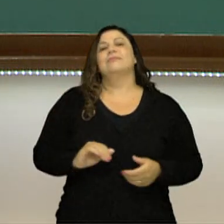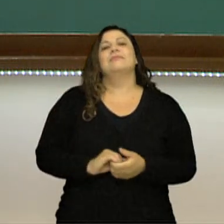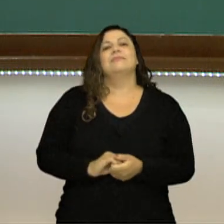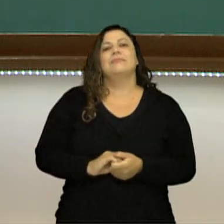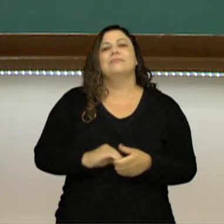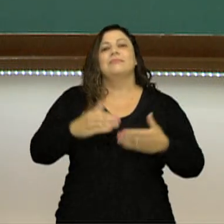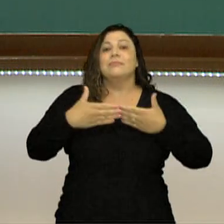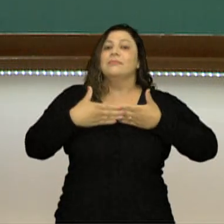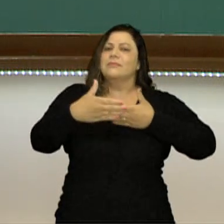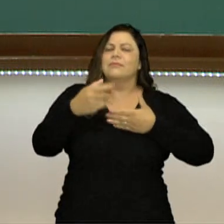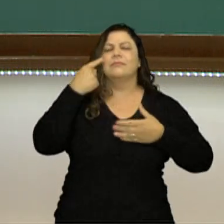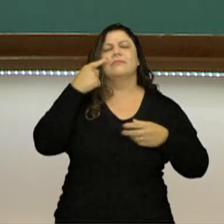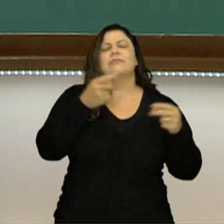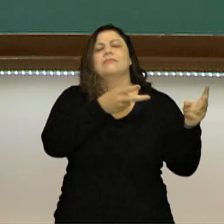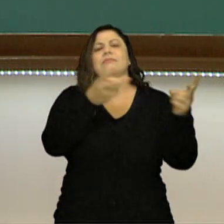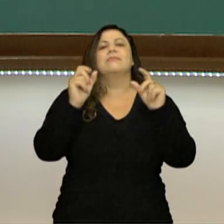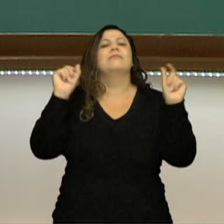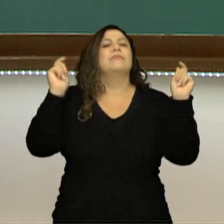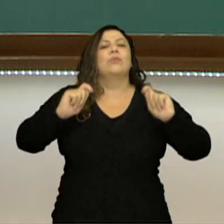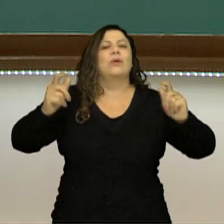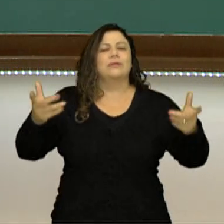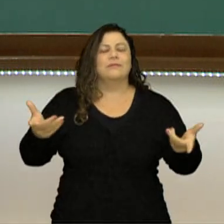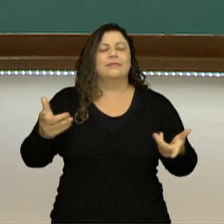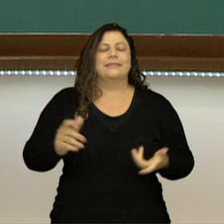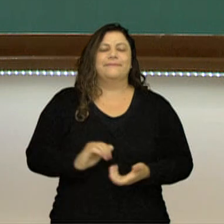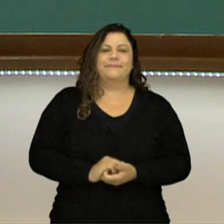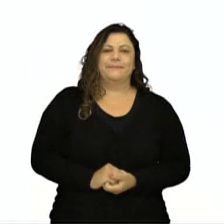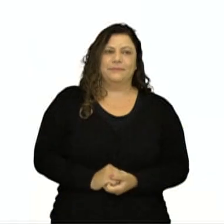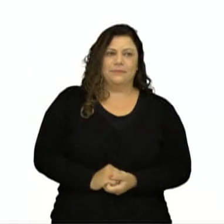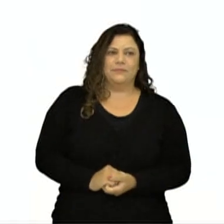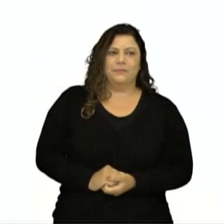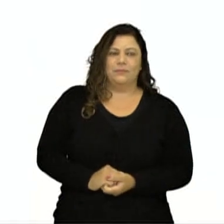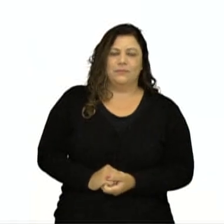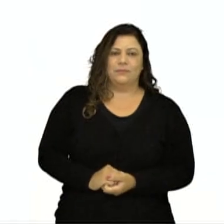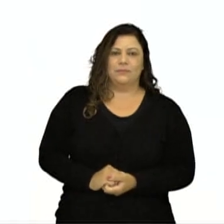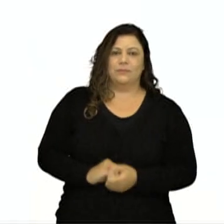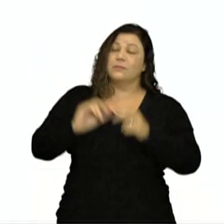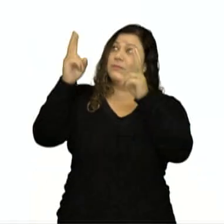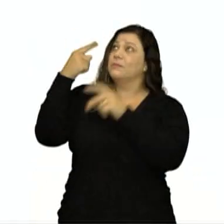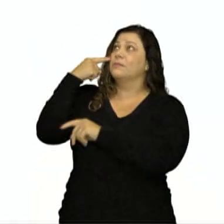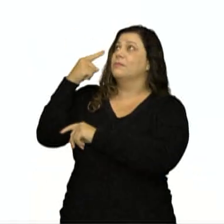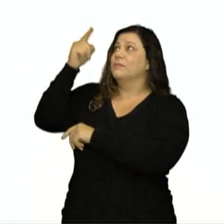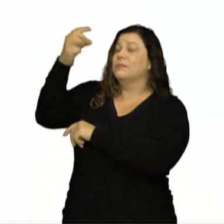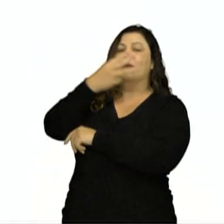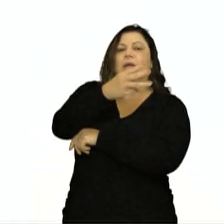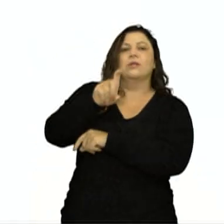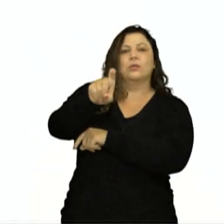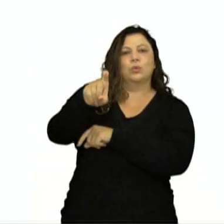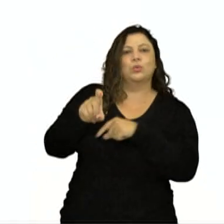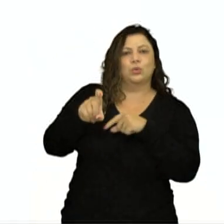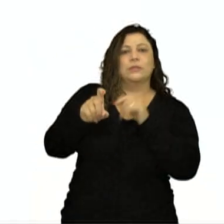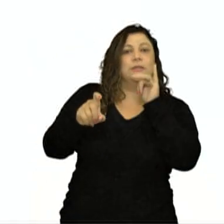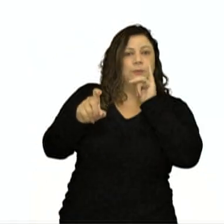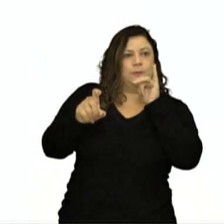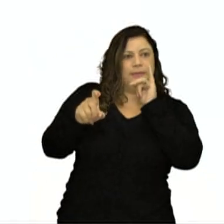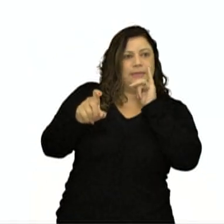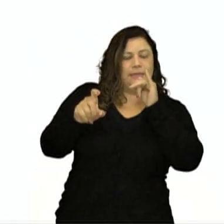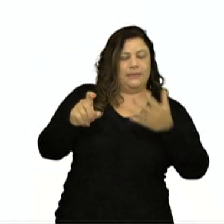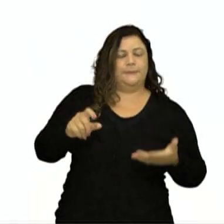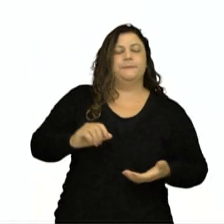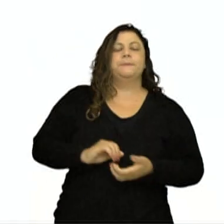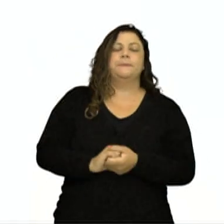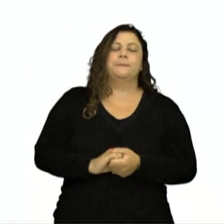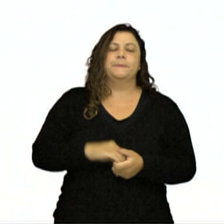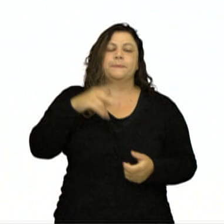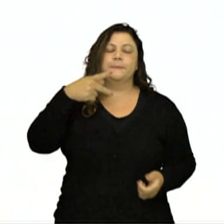Então vamos ver o que a gente pode fazer com isso. Então olha lá, olha para o 3x, é o meu exemplo. O x